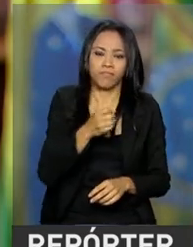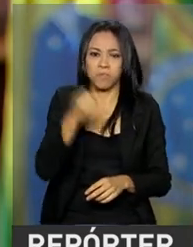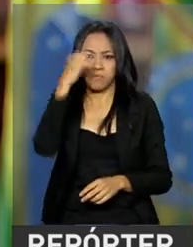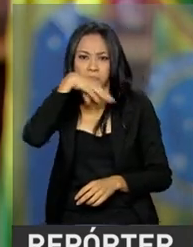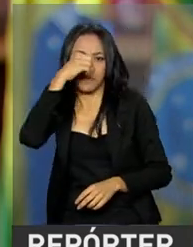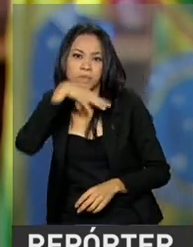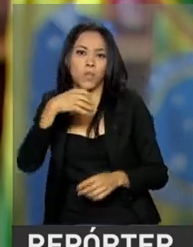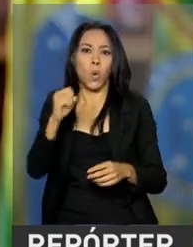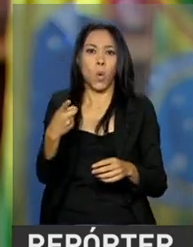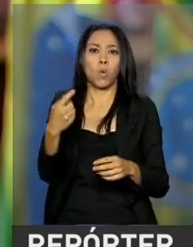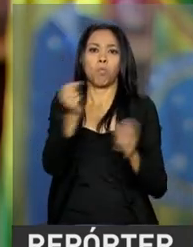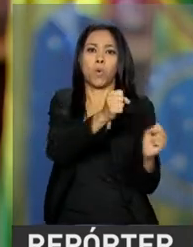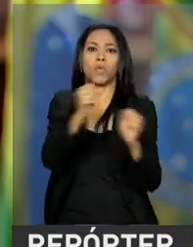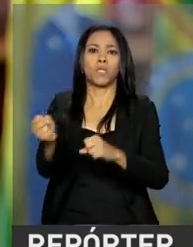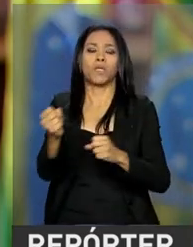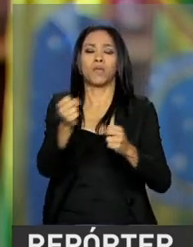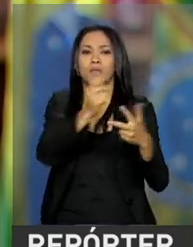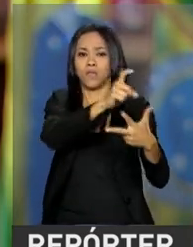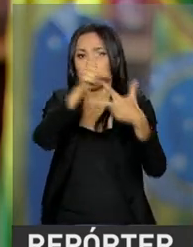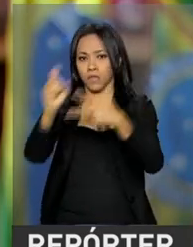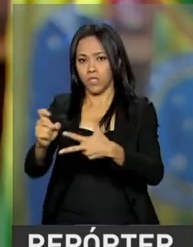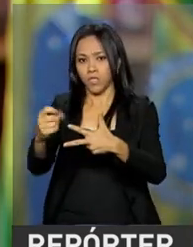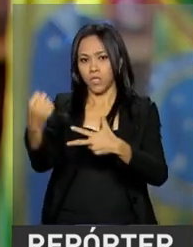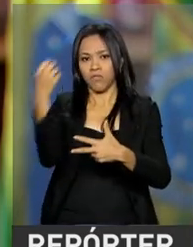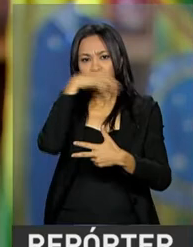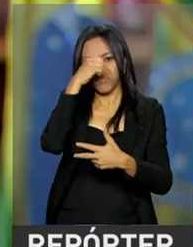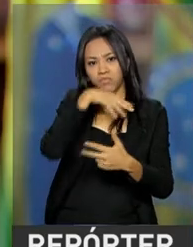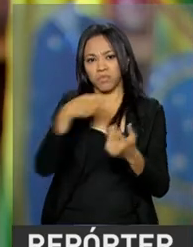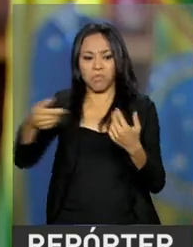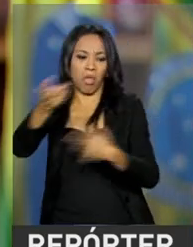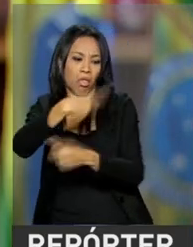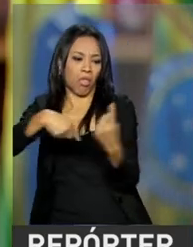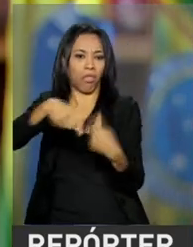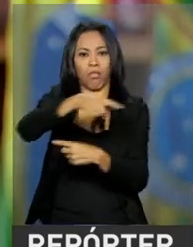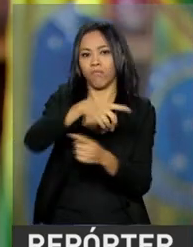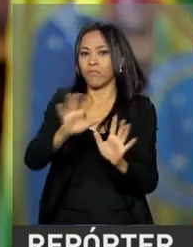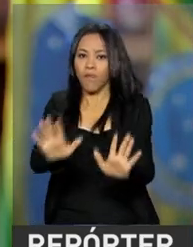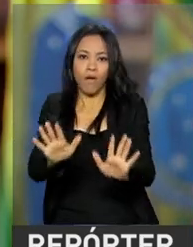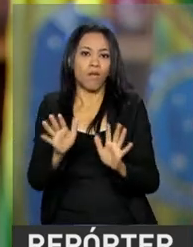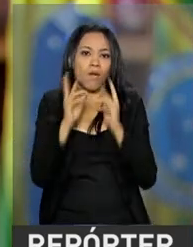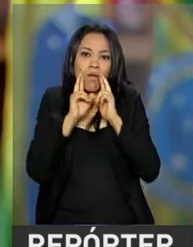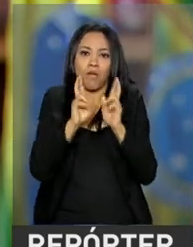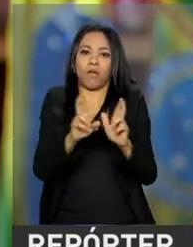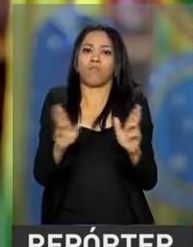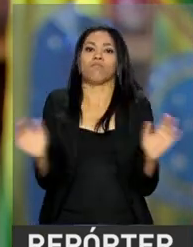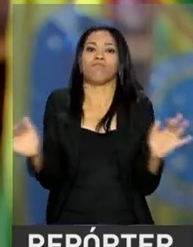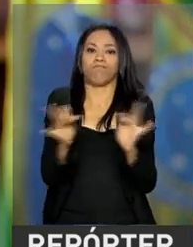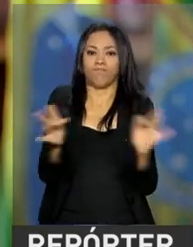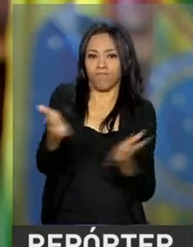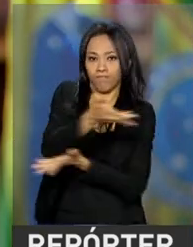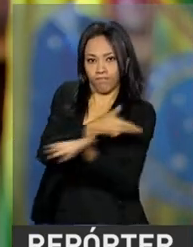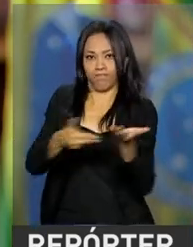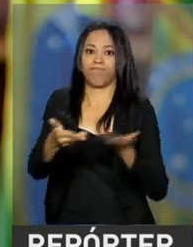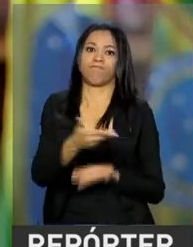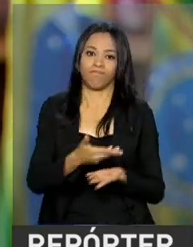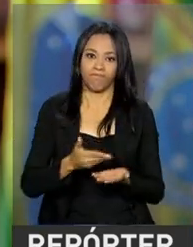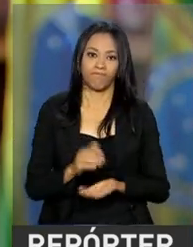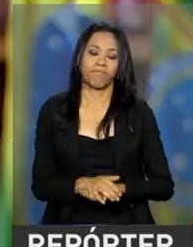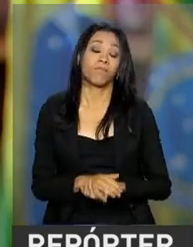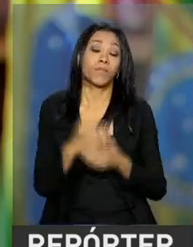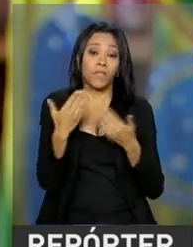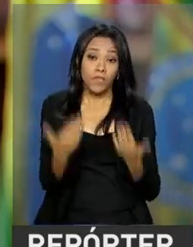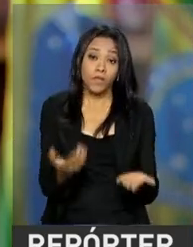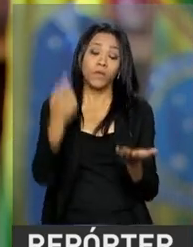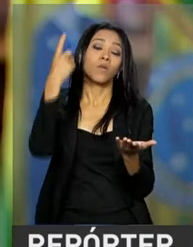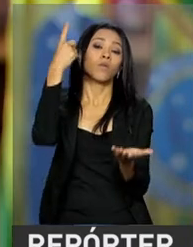indevida de um poder sobre o outro. Em hipótese alguma, nenhuma intromissão foi ou será consentida. A